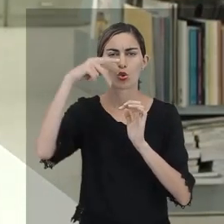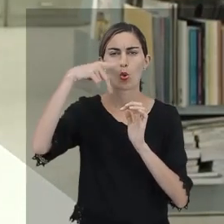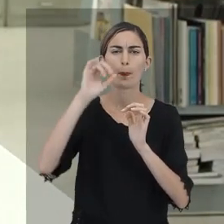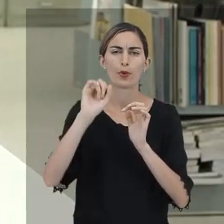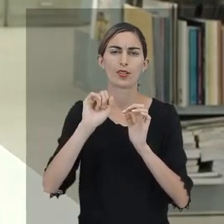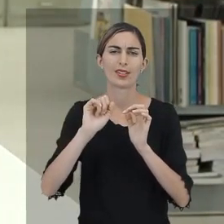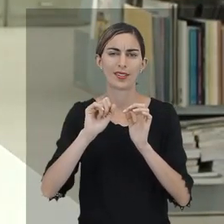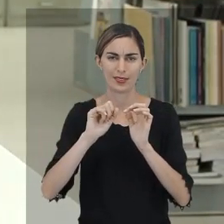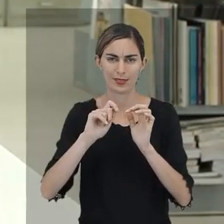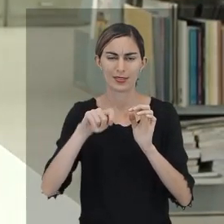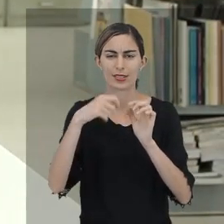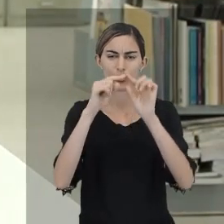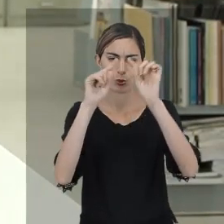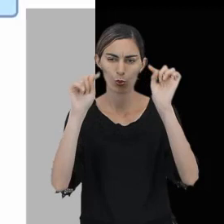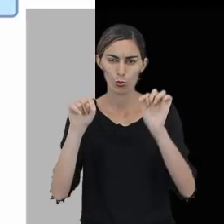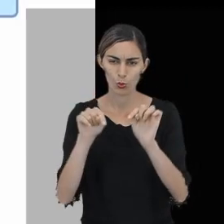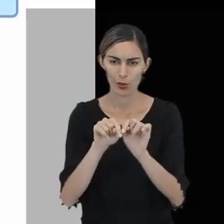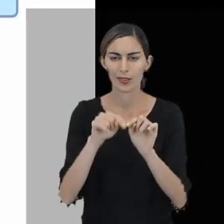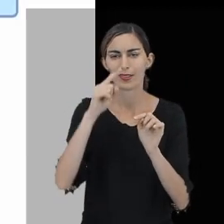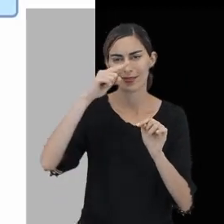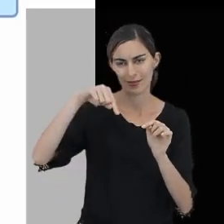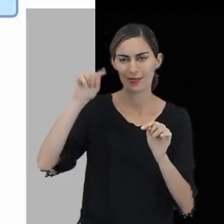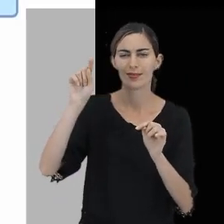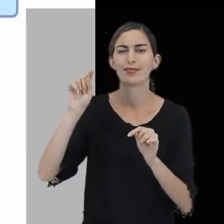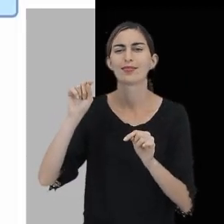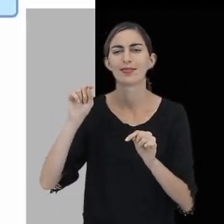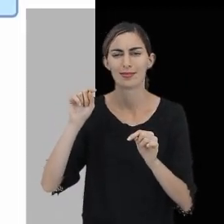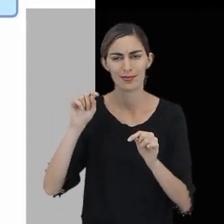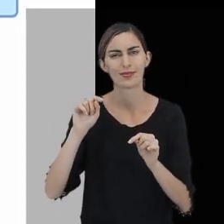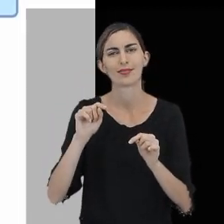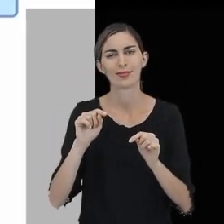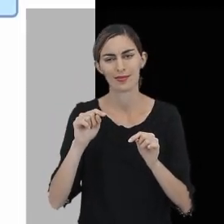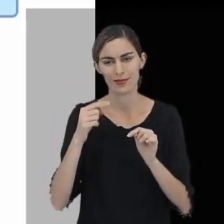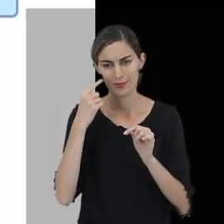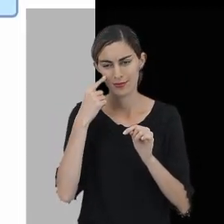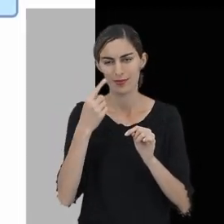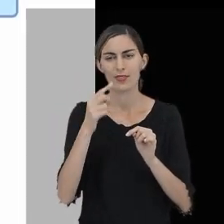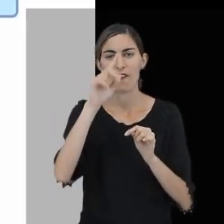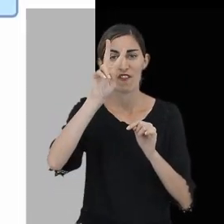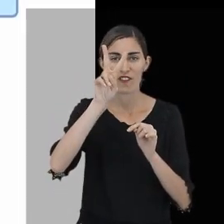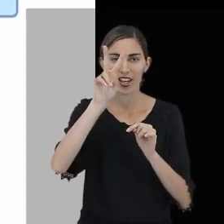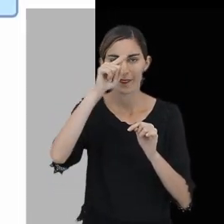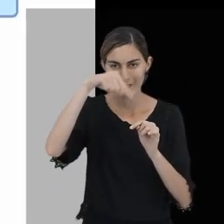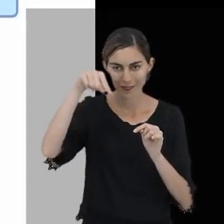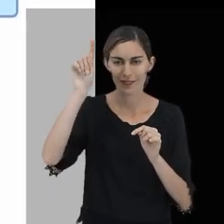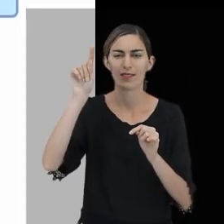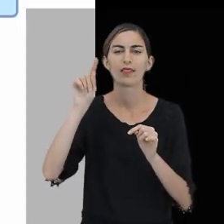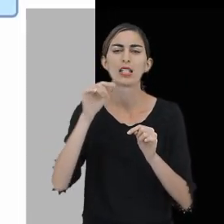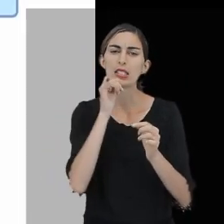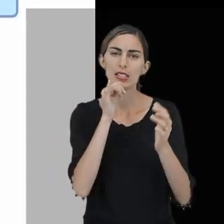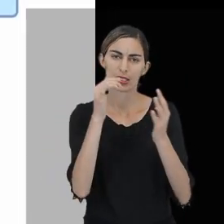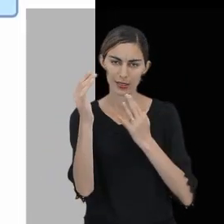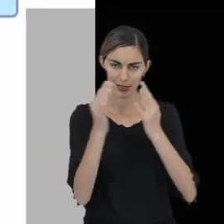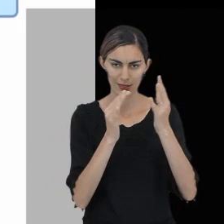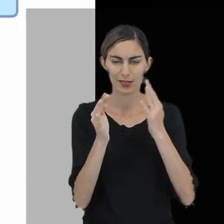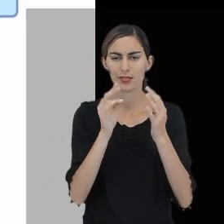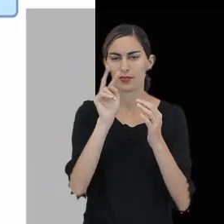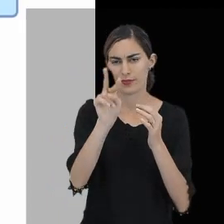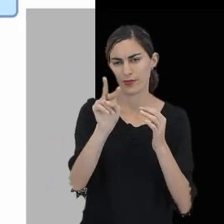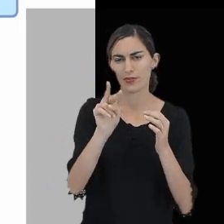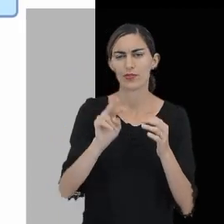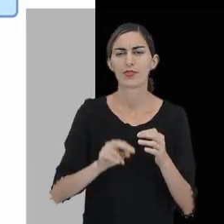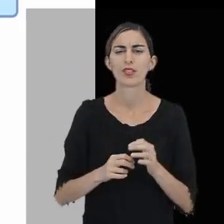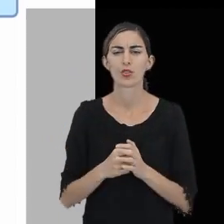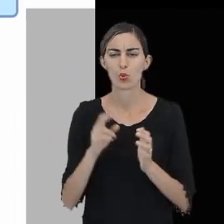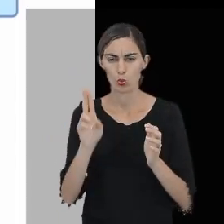simbolizam um quadradinho e quando está selecionado não aparece um vizinho certo então nesse exemplo a gente aqui a gente